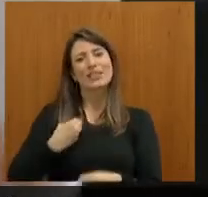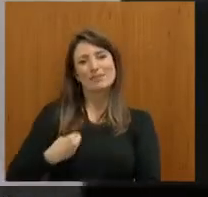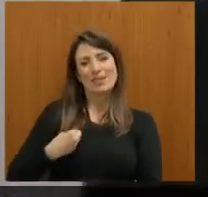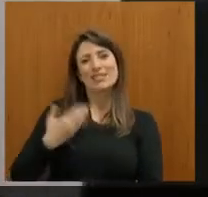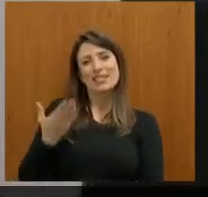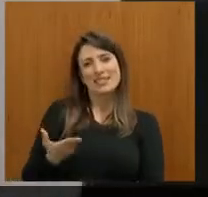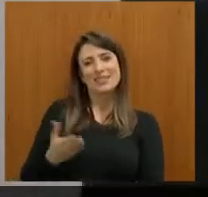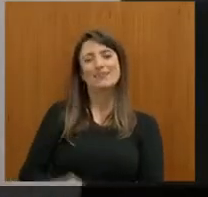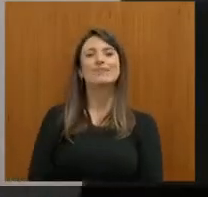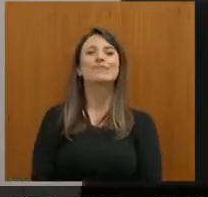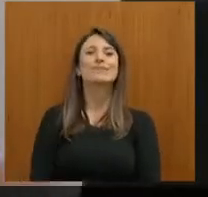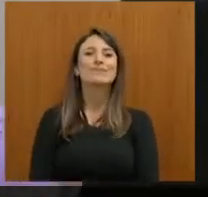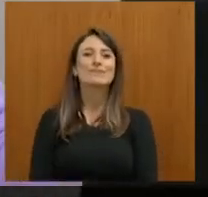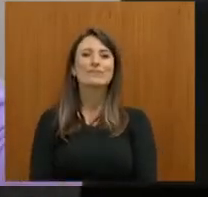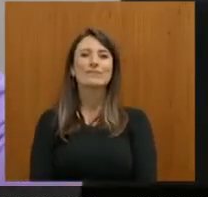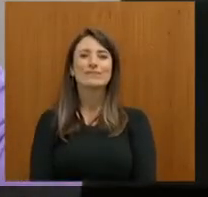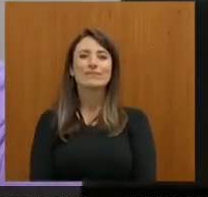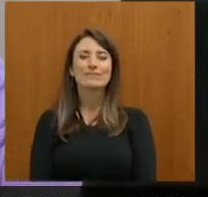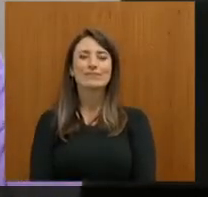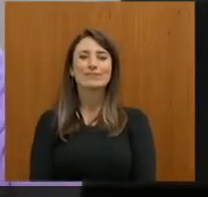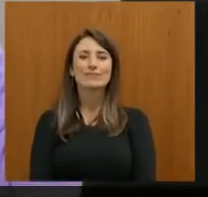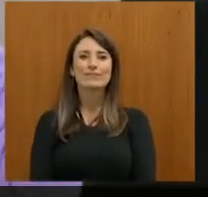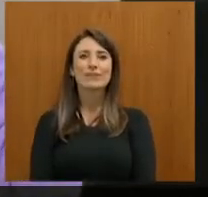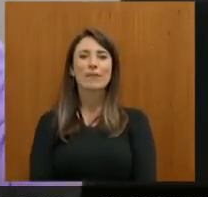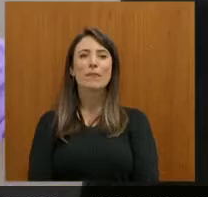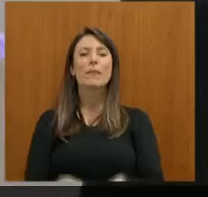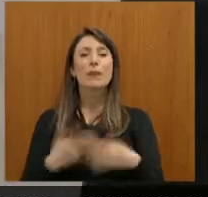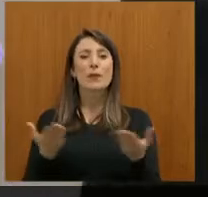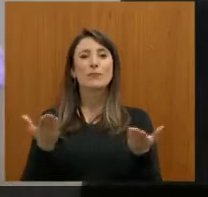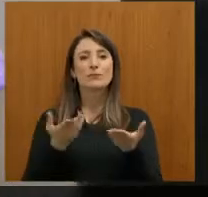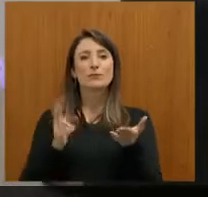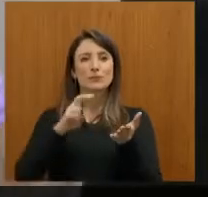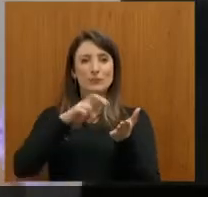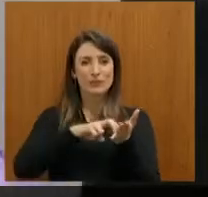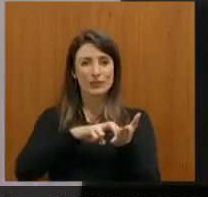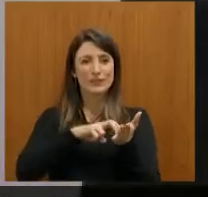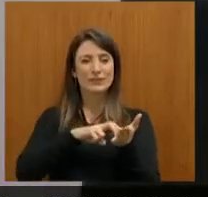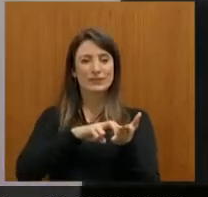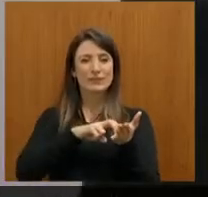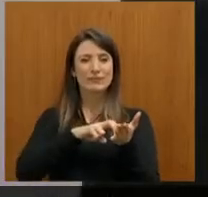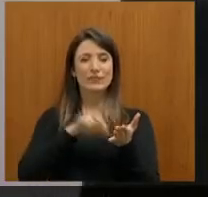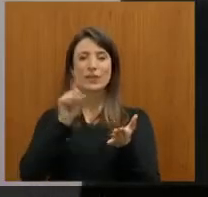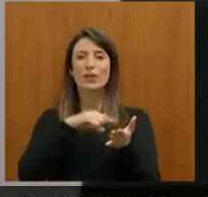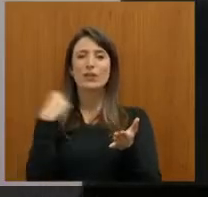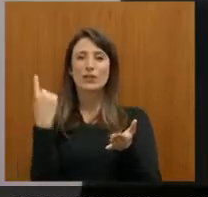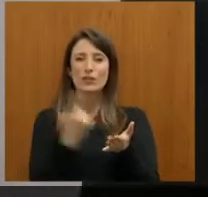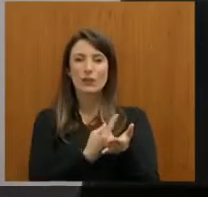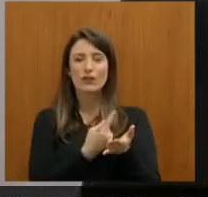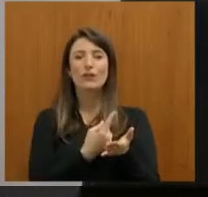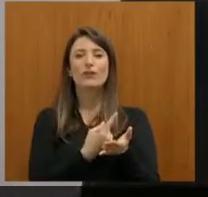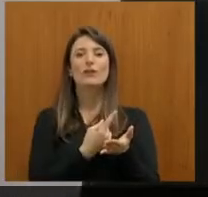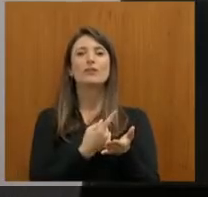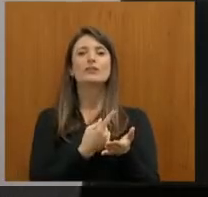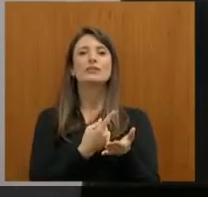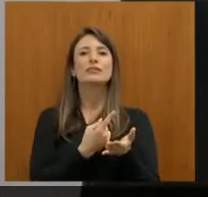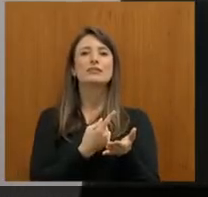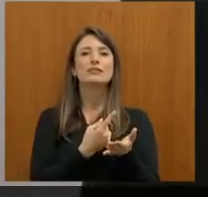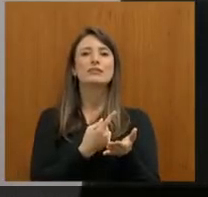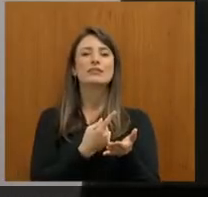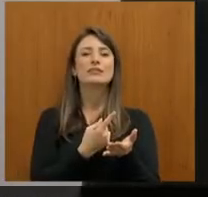é bom gente na parte da manhã nós recebemos várias